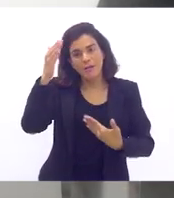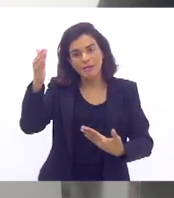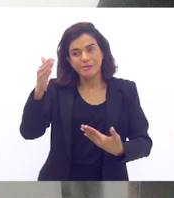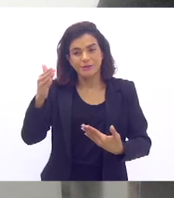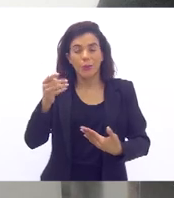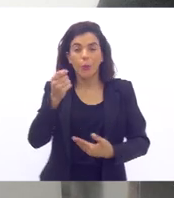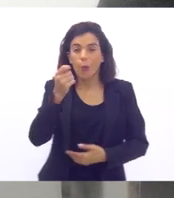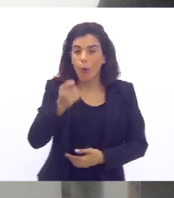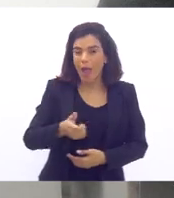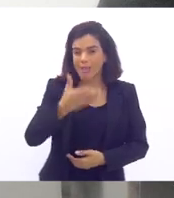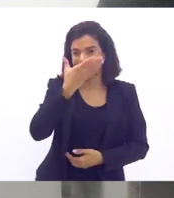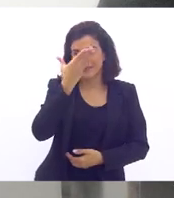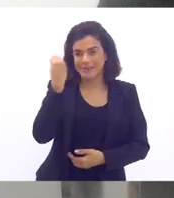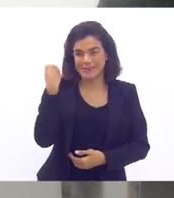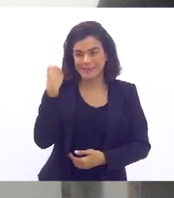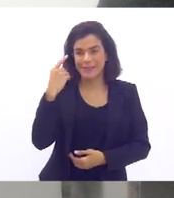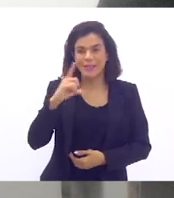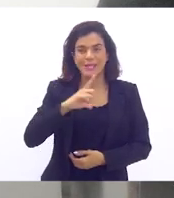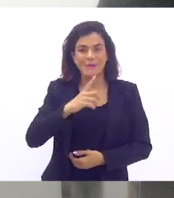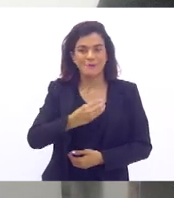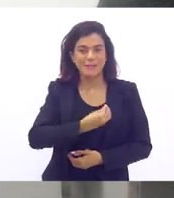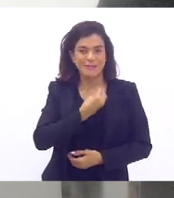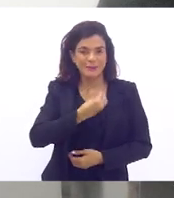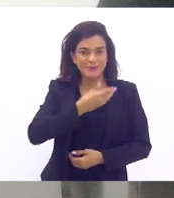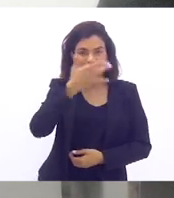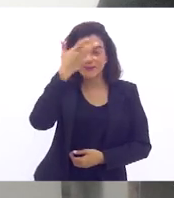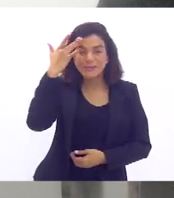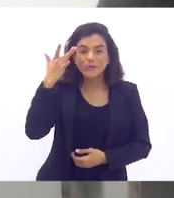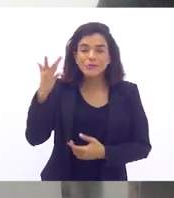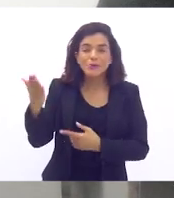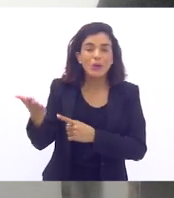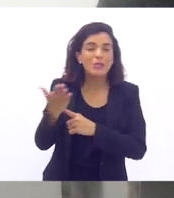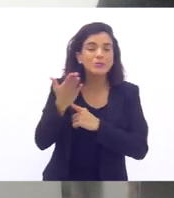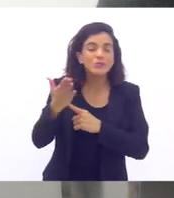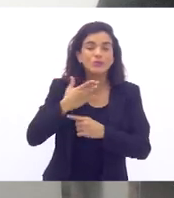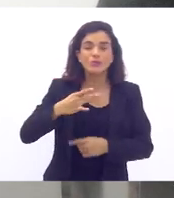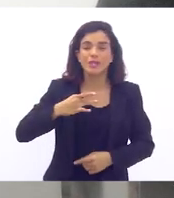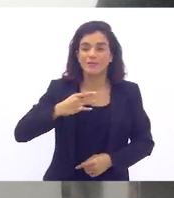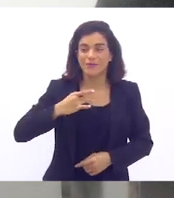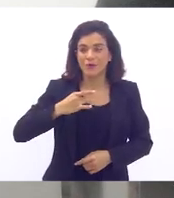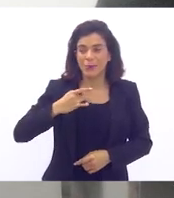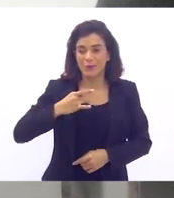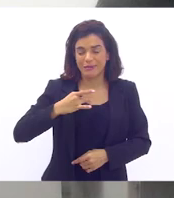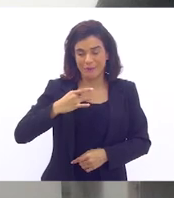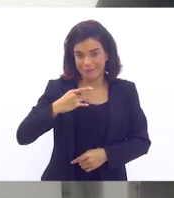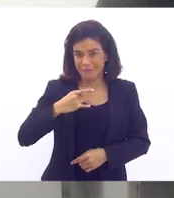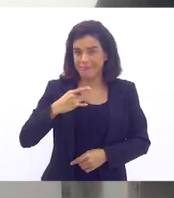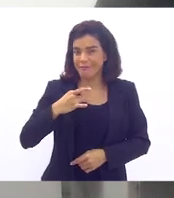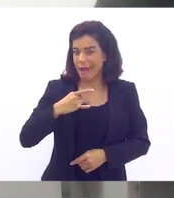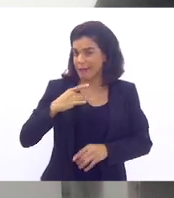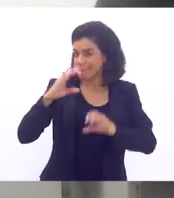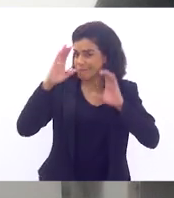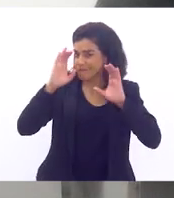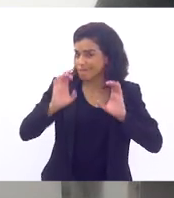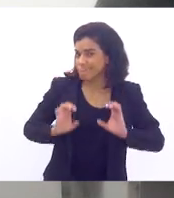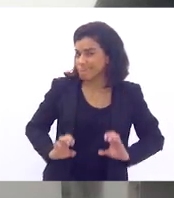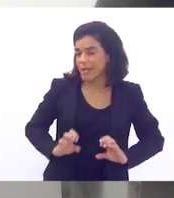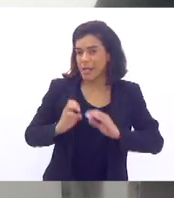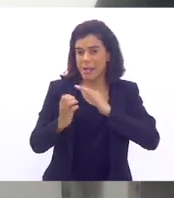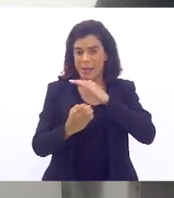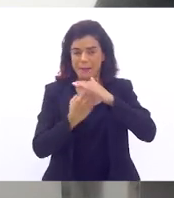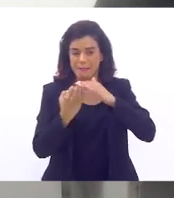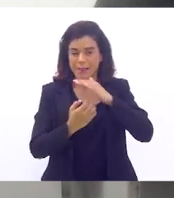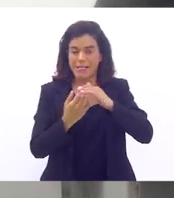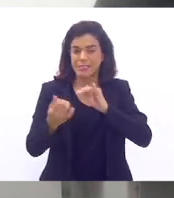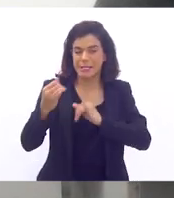já ia me esquecendo aqui estão presentes pessoas que nos ajudam voluntariamente de uma forma muito ética que são empresas são